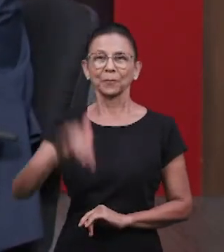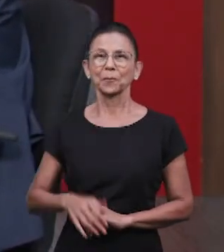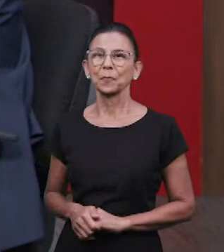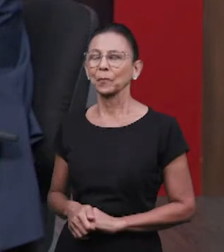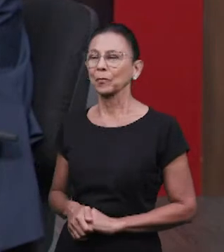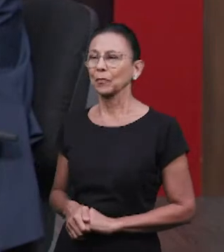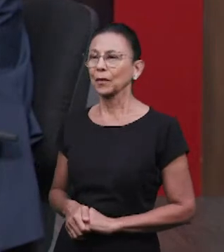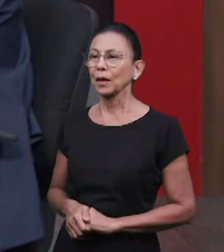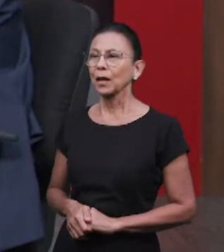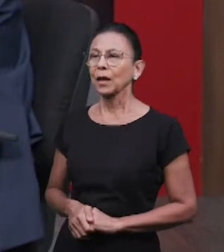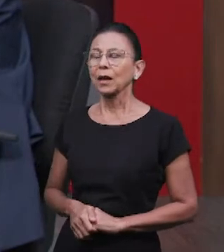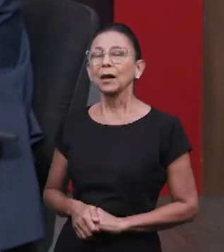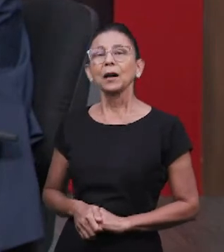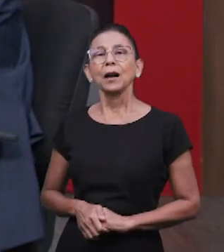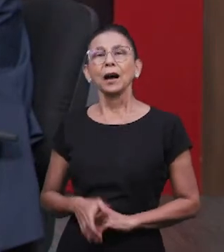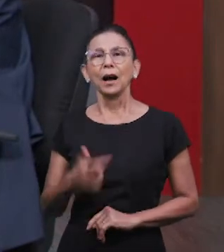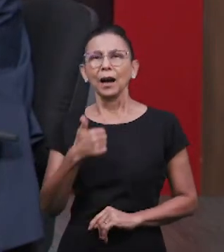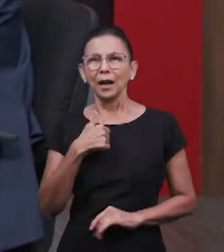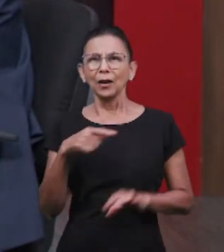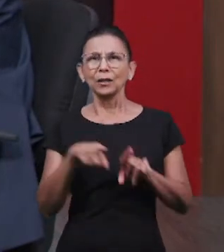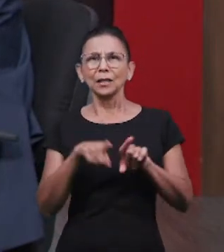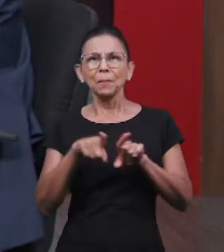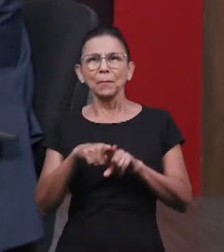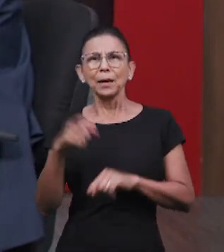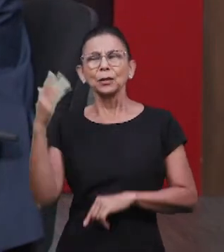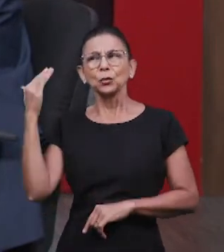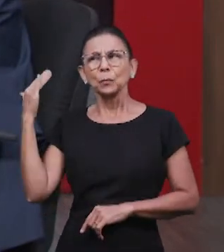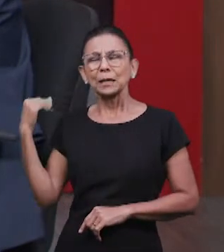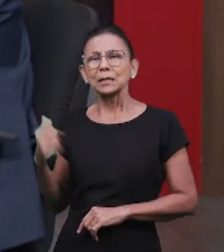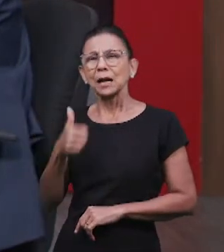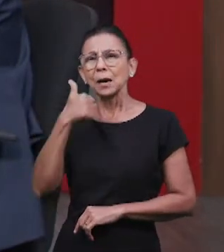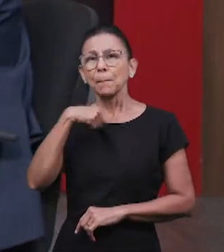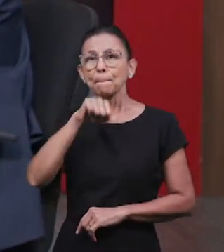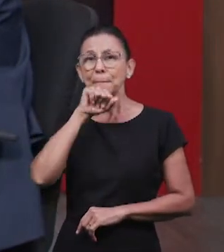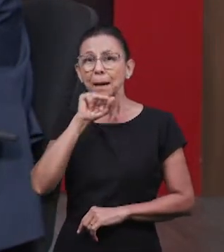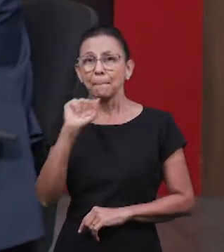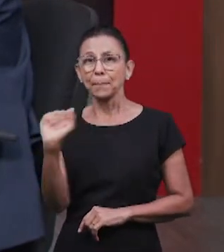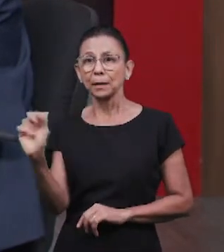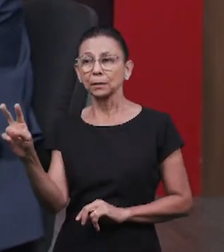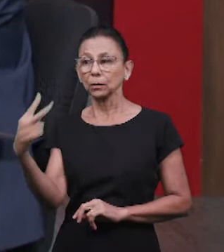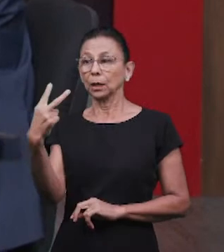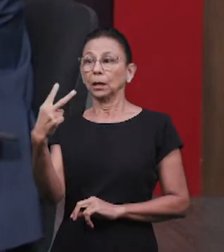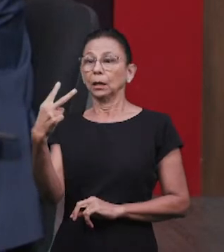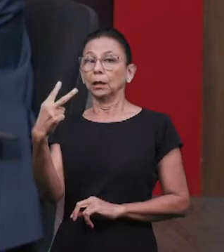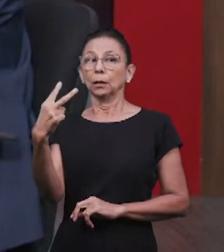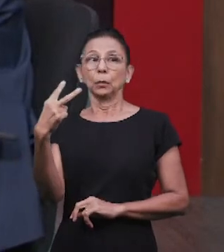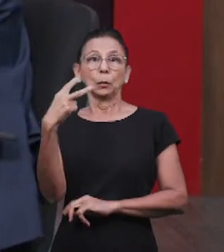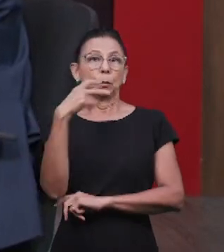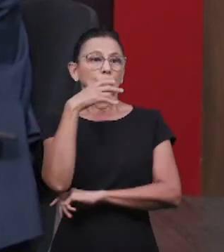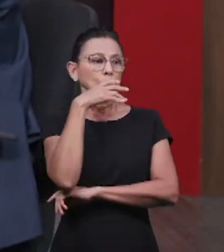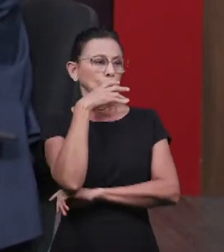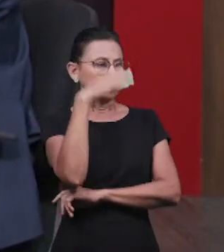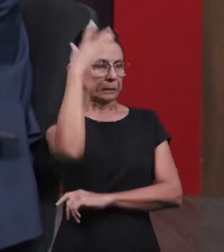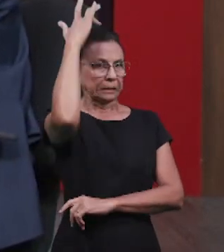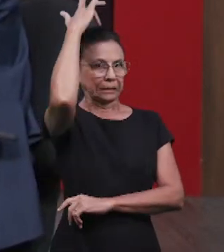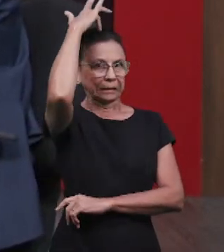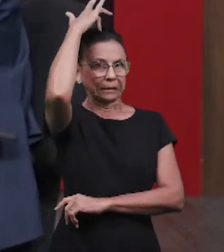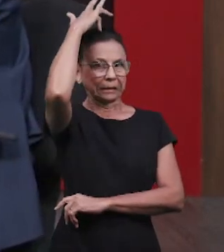dessa época, e eu também sou, mas eu também me lembro que minha mãe só bastava olhar para mim, eu já sabia o que eu queria.